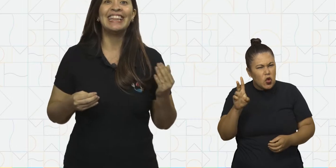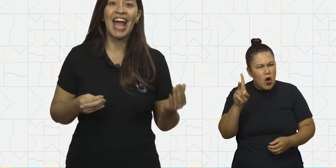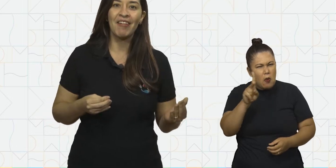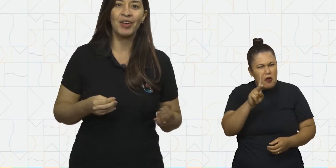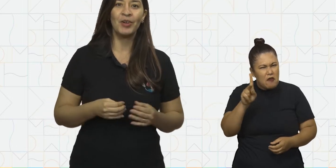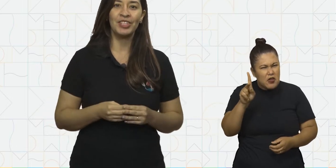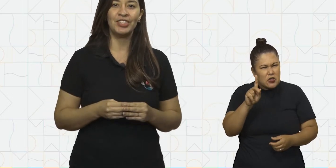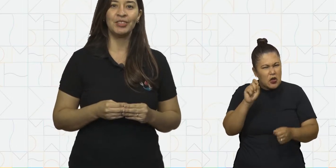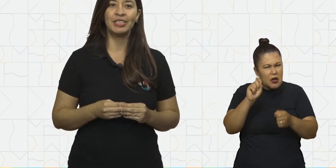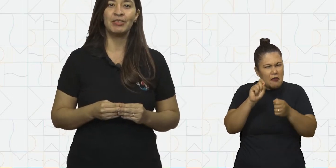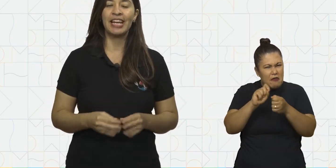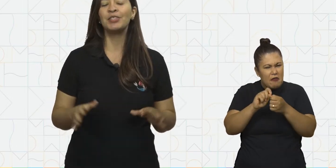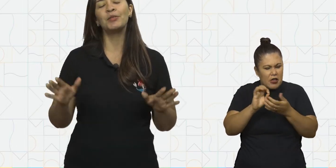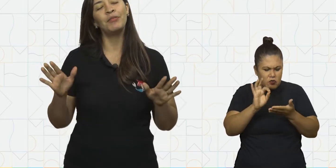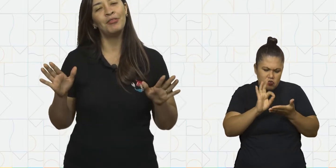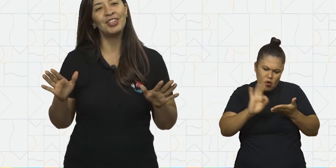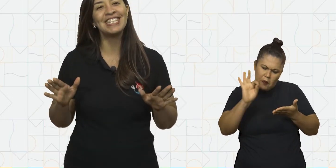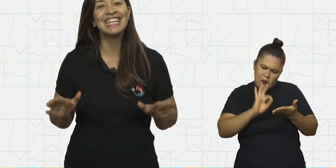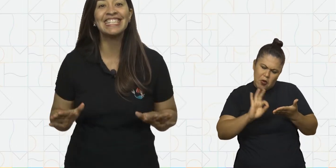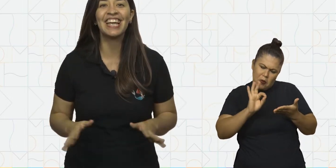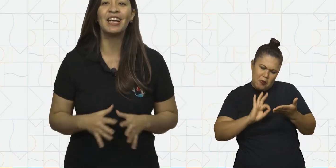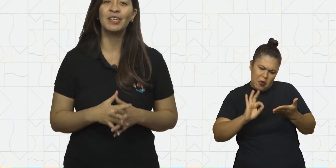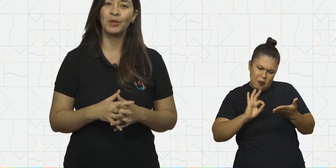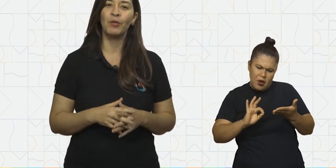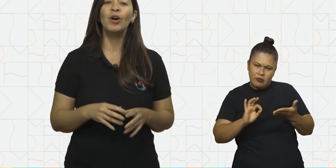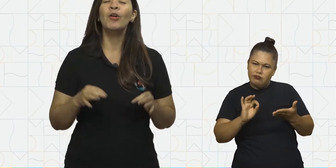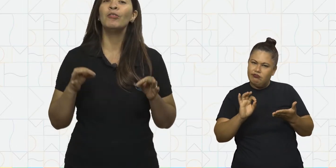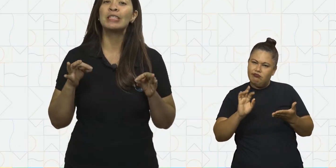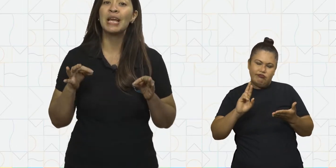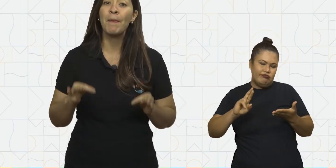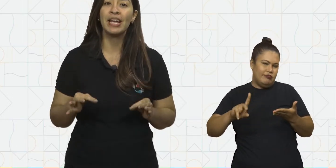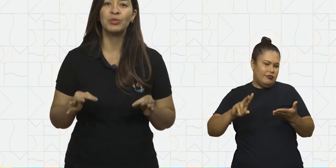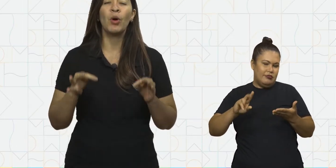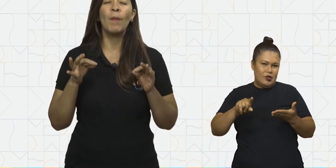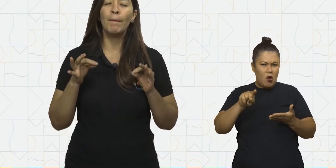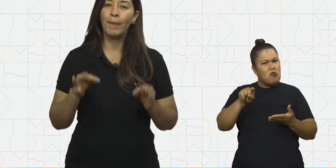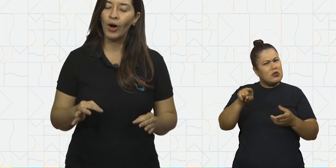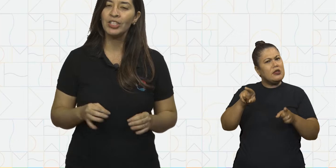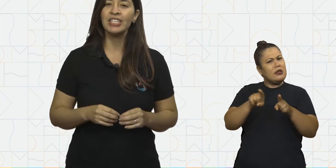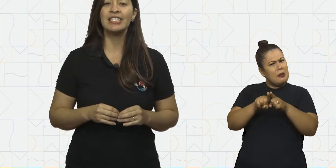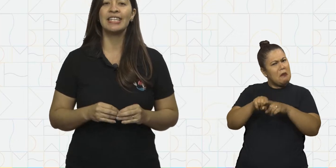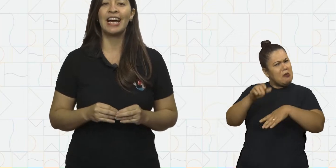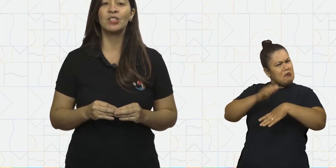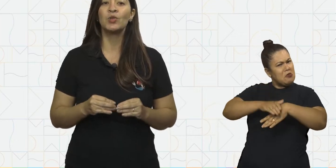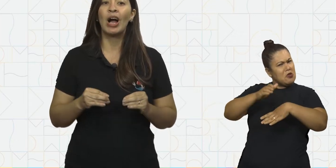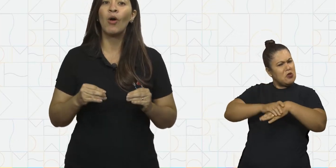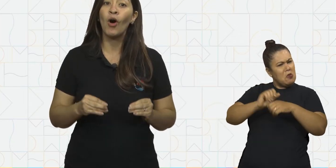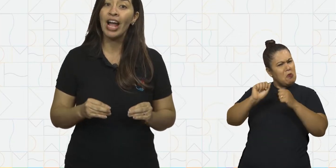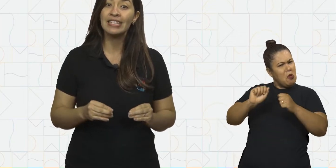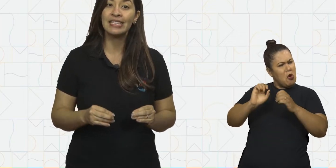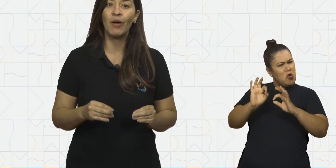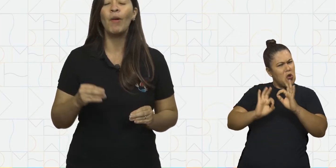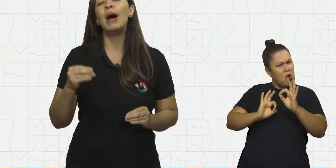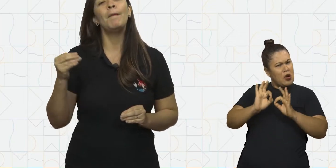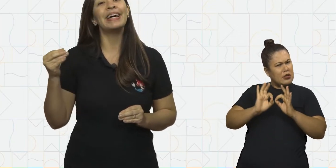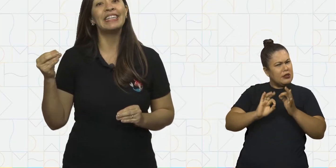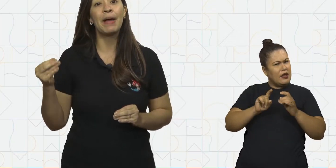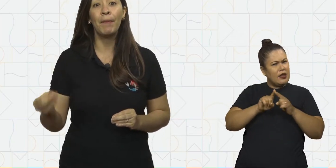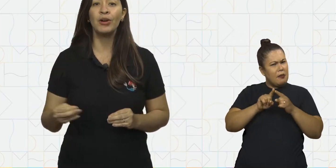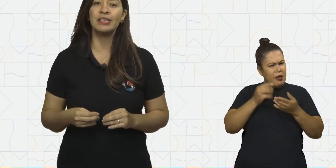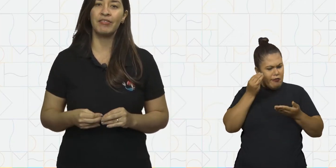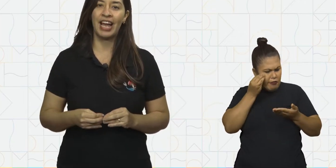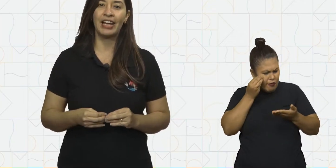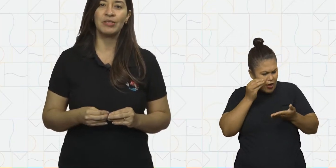professora deve corrigir o seu texto, você se enganou. Você mesmo pode iniciar a sua correção